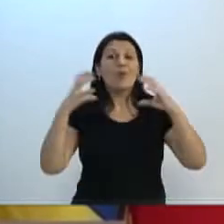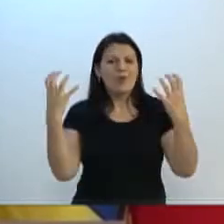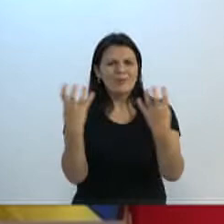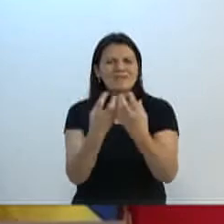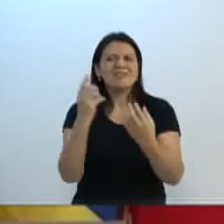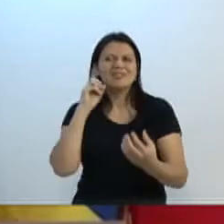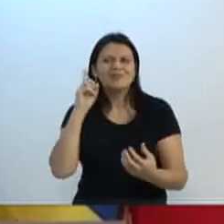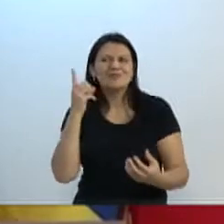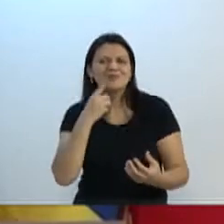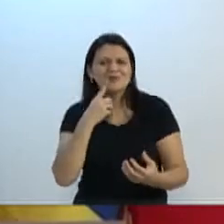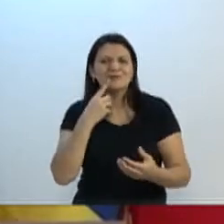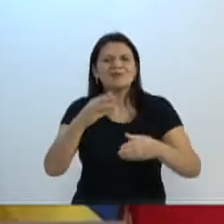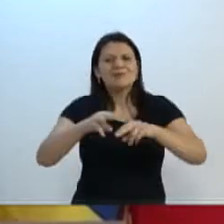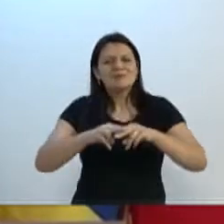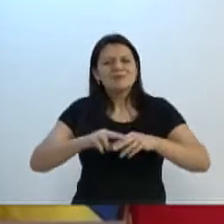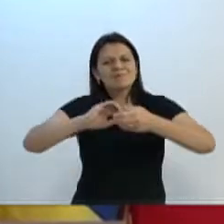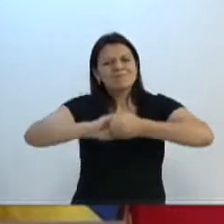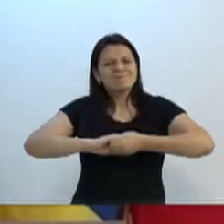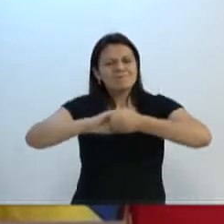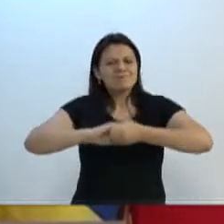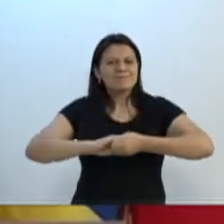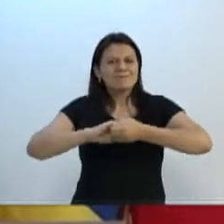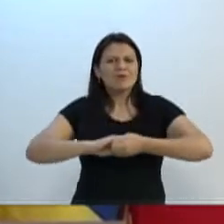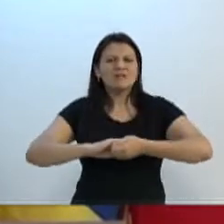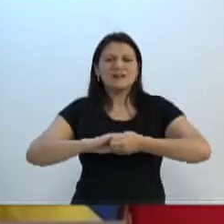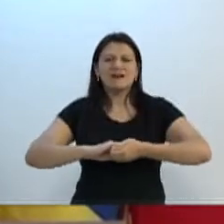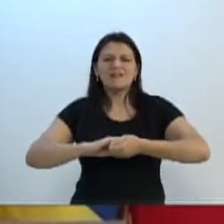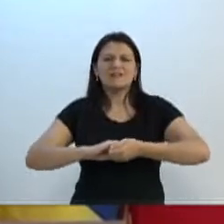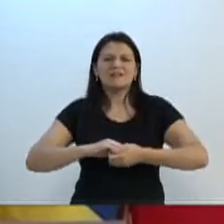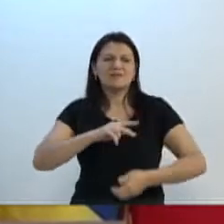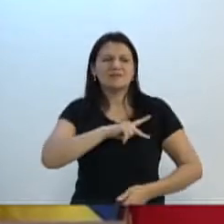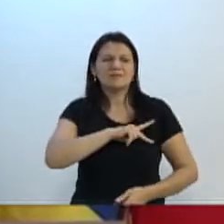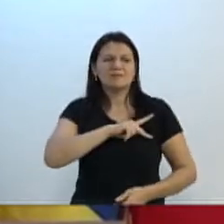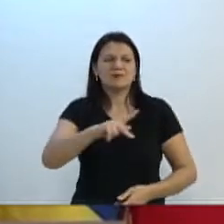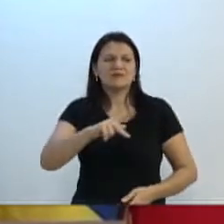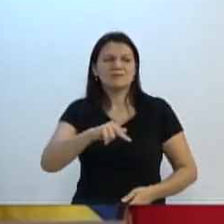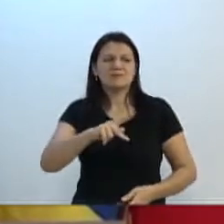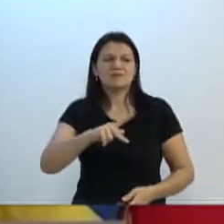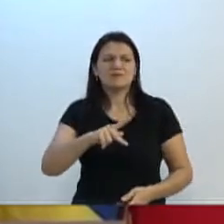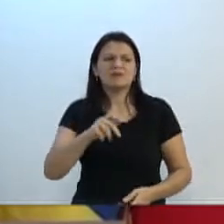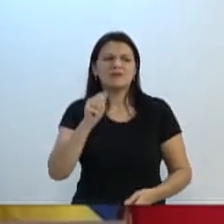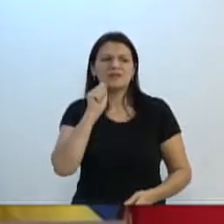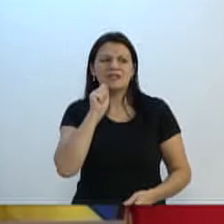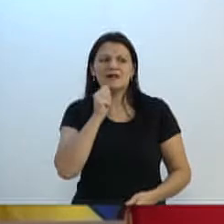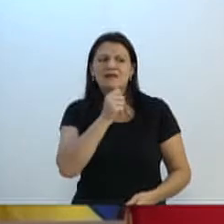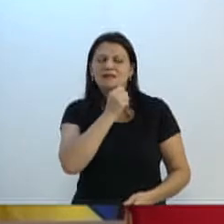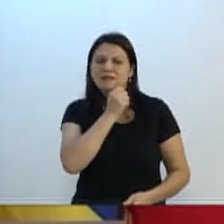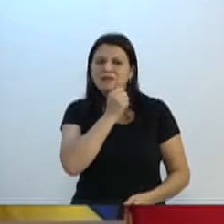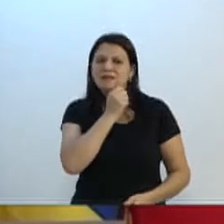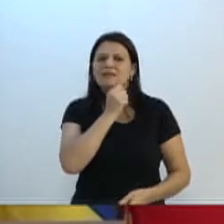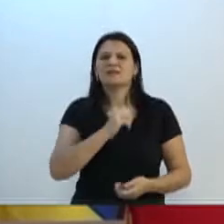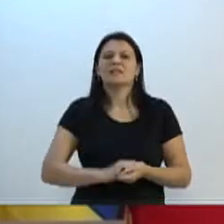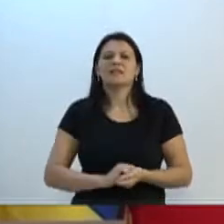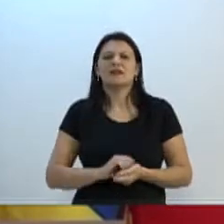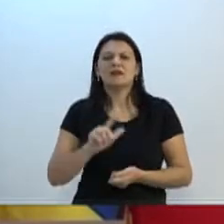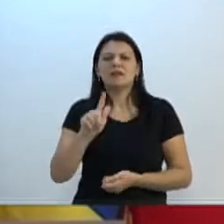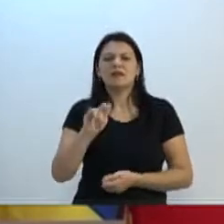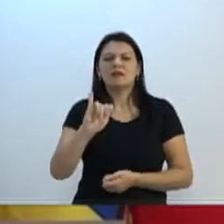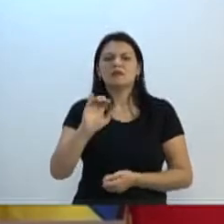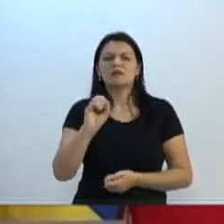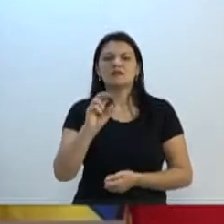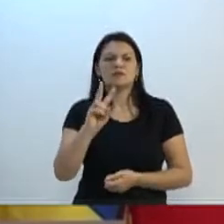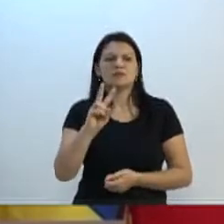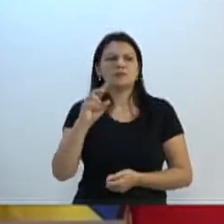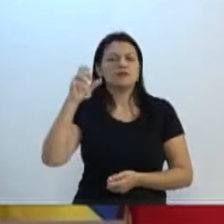cumprimentar toda a equipe diretora, o presidente André Felipe do Nascimento, Alan de Lima, André Silva, o Aníbal Giovanni Maneta,